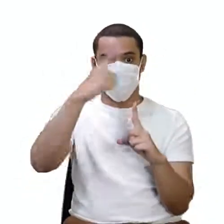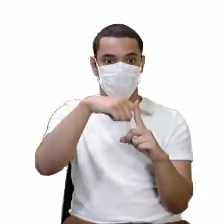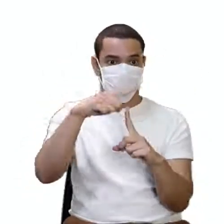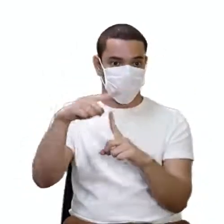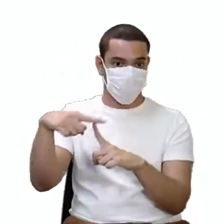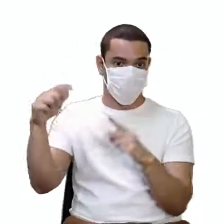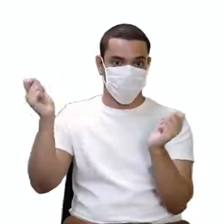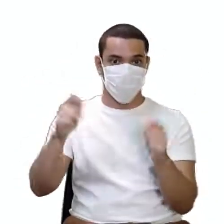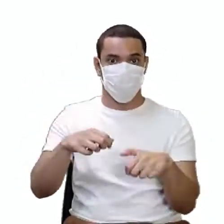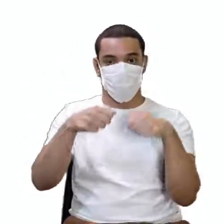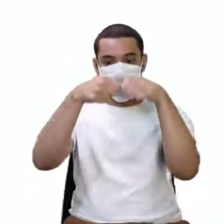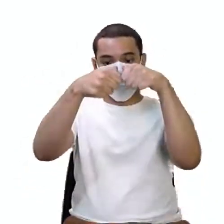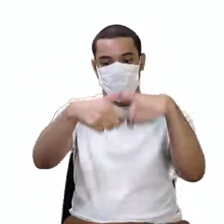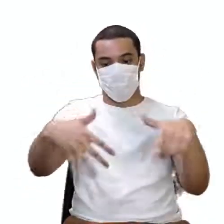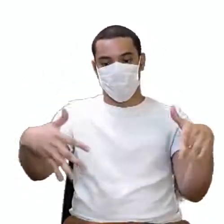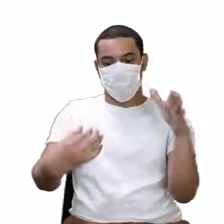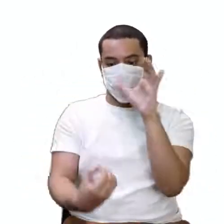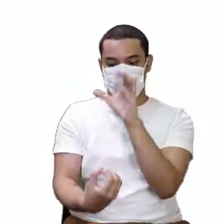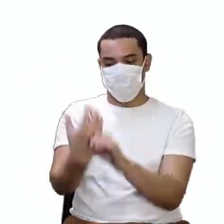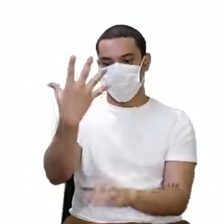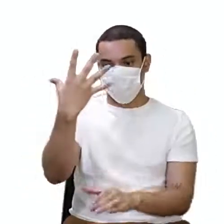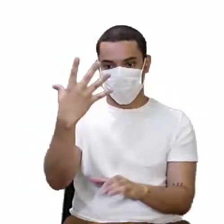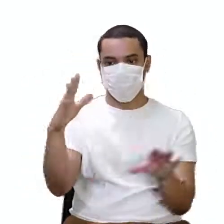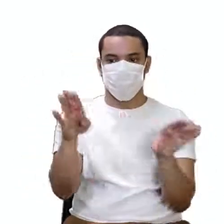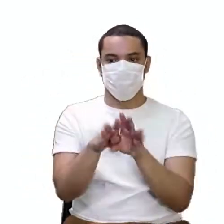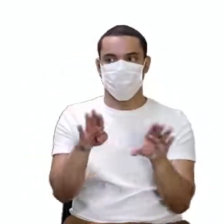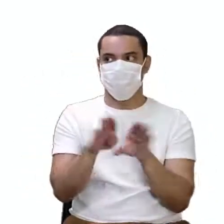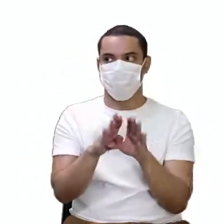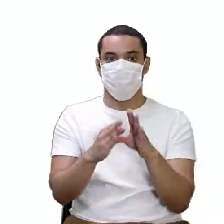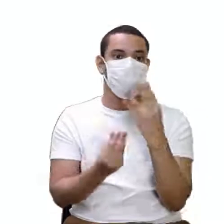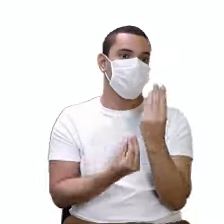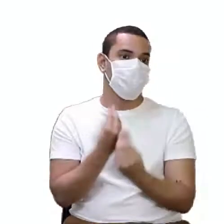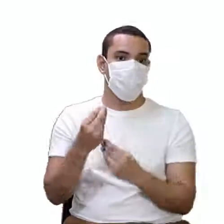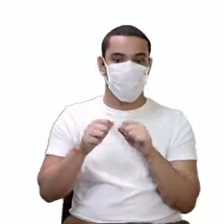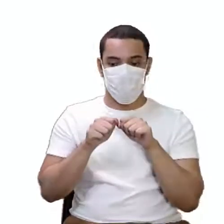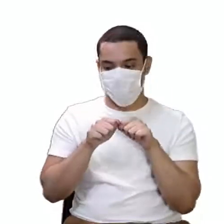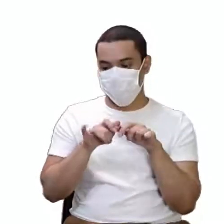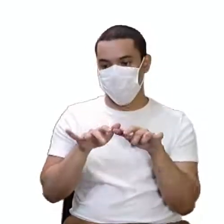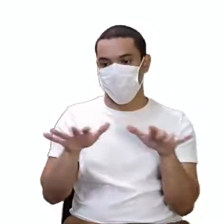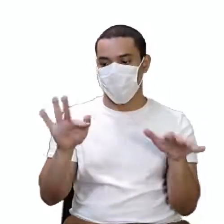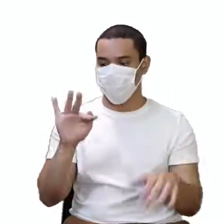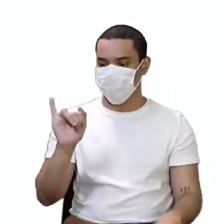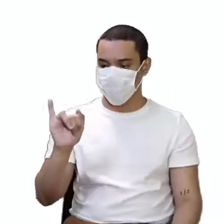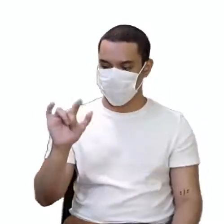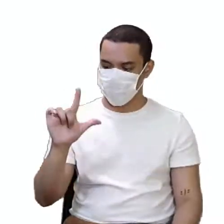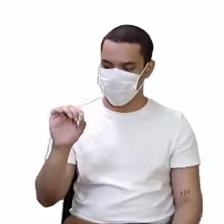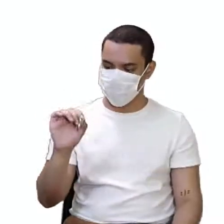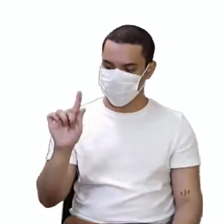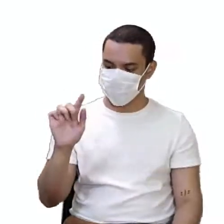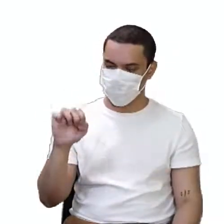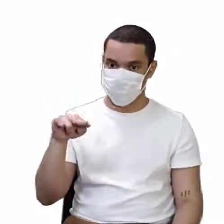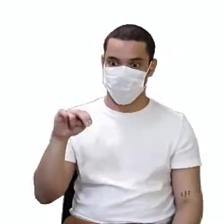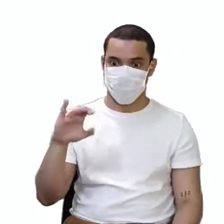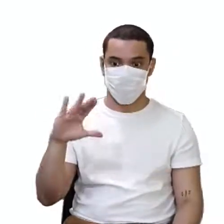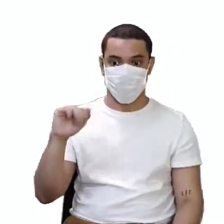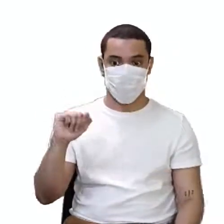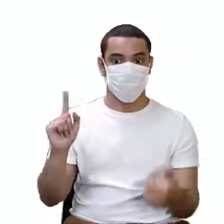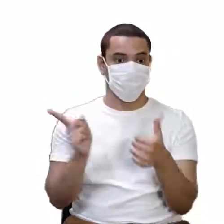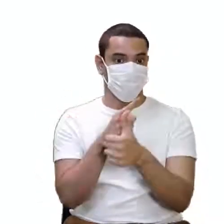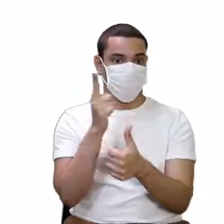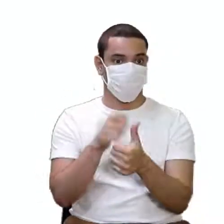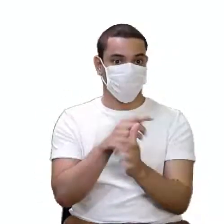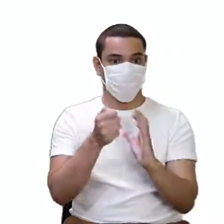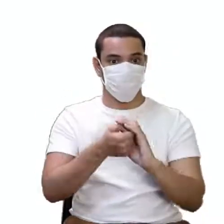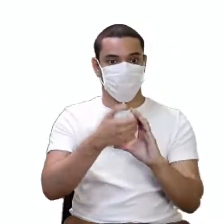dar origem à montagem, à representação filogenética. Então, como a primeira característica aqui,